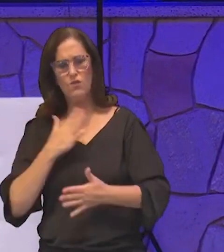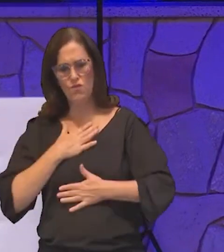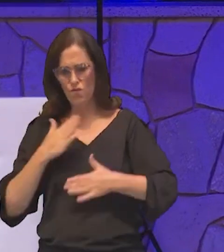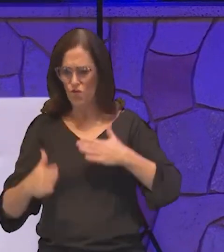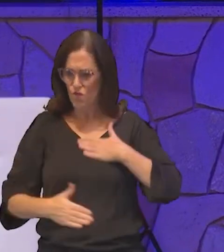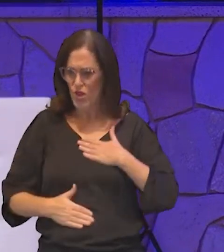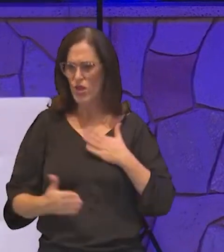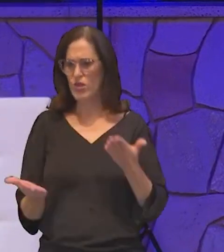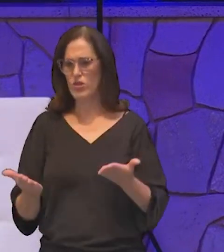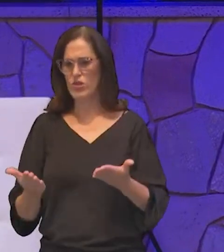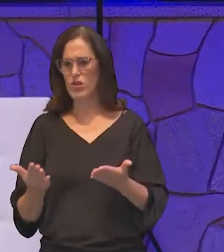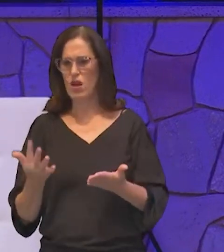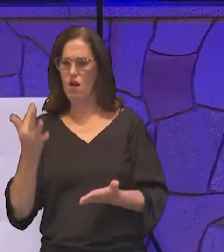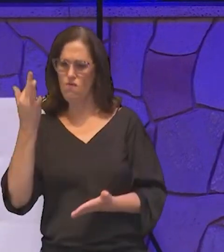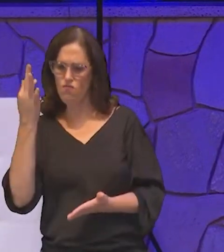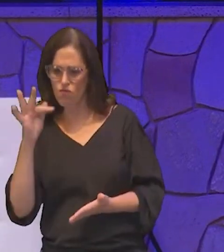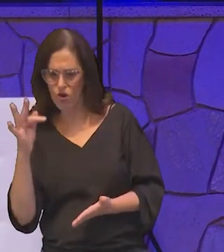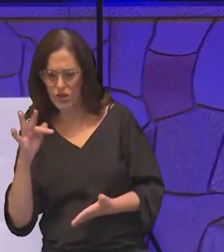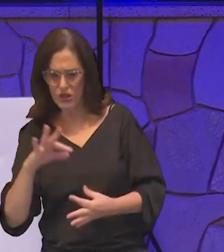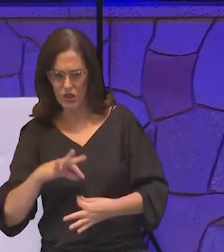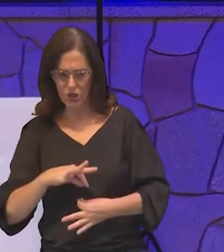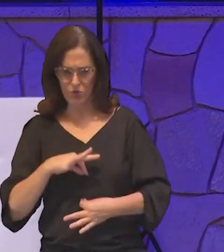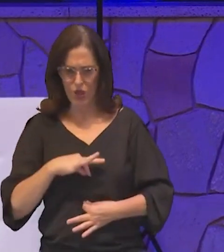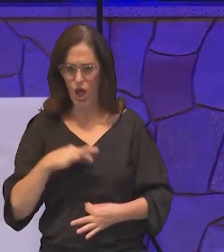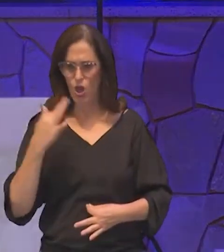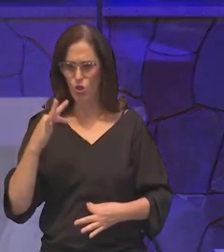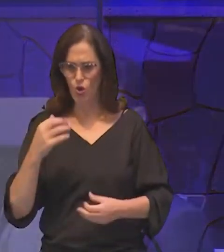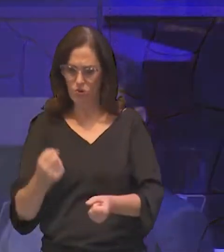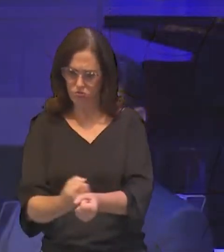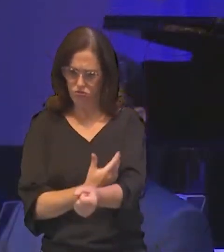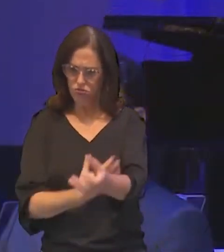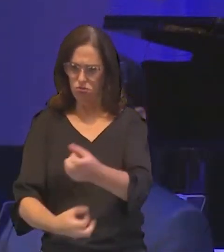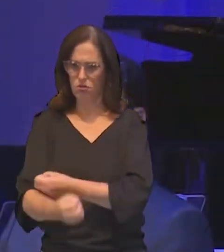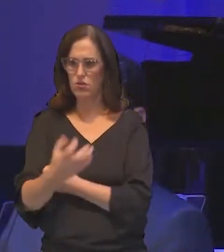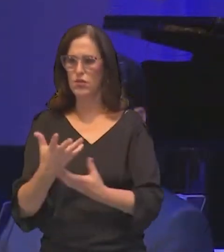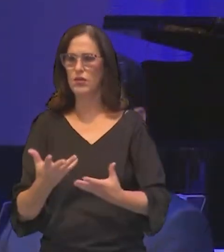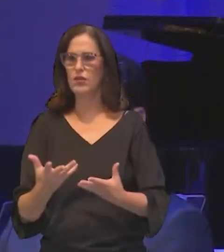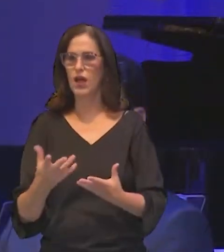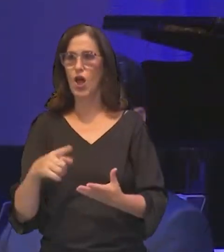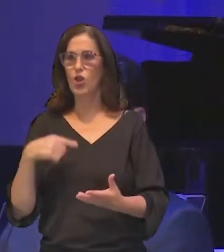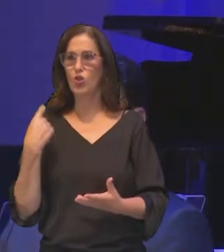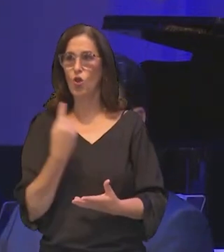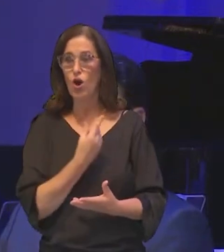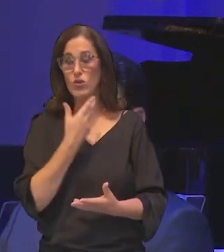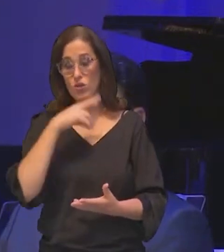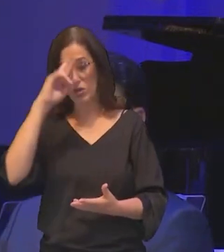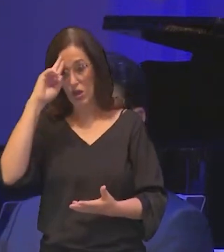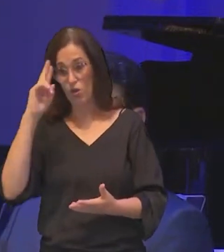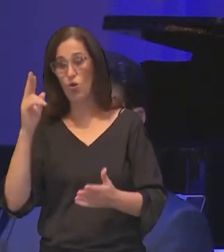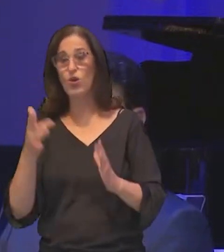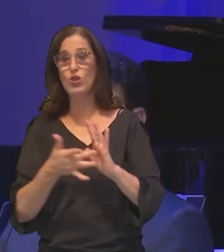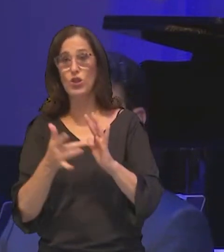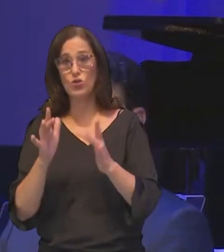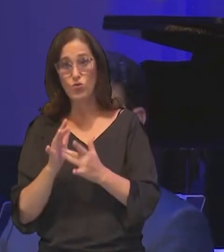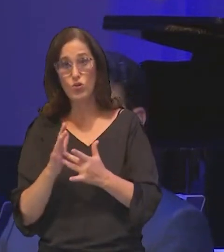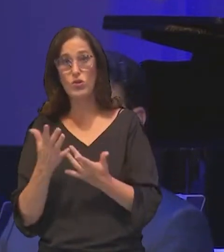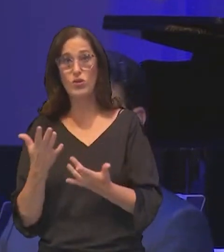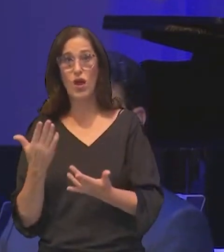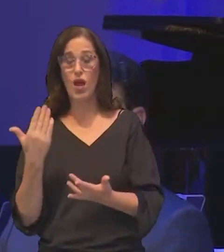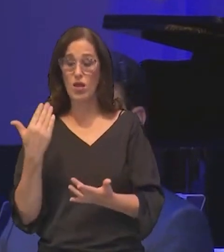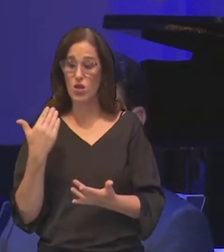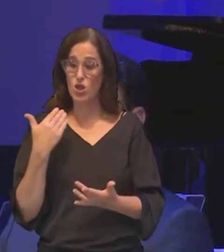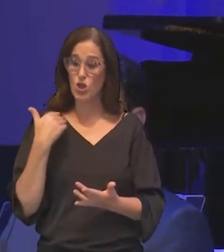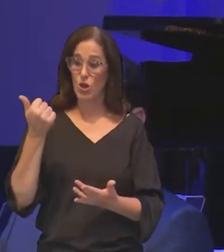físicas, dores espirituais, dores emocionais. Nosso Mestre Jesus, ao qual somos chamados a